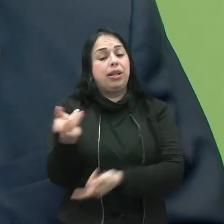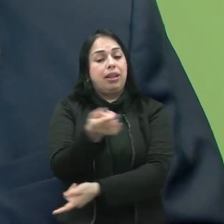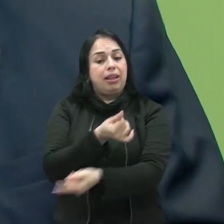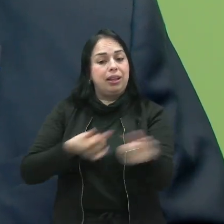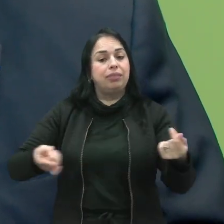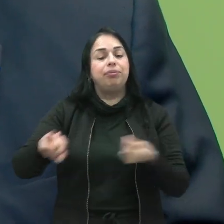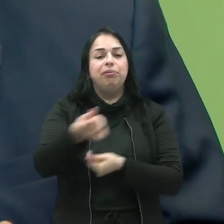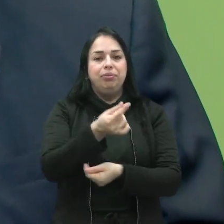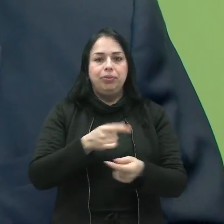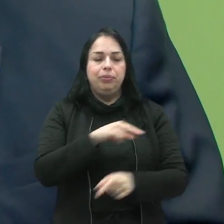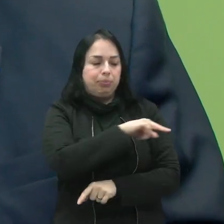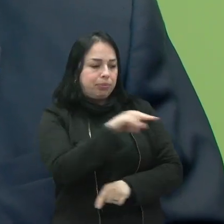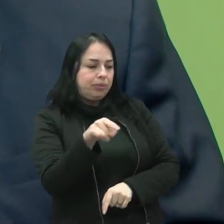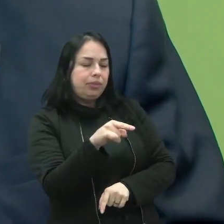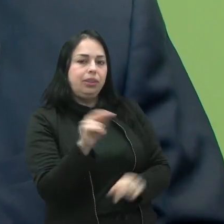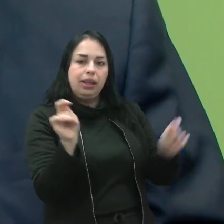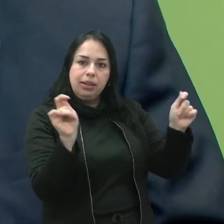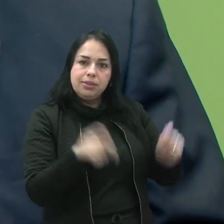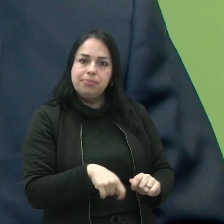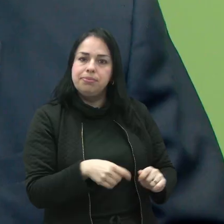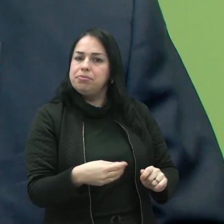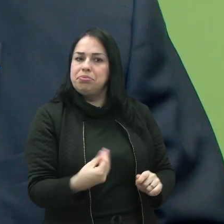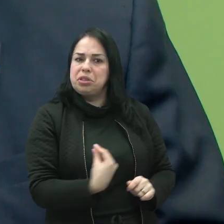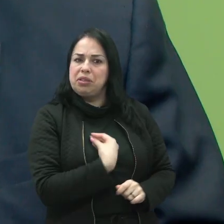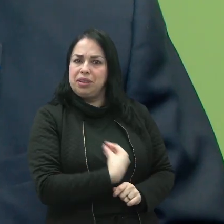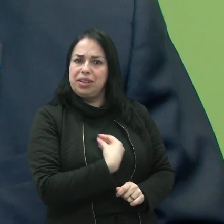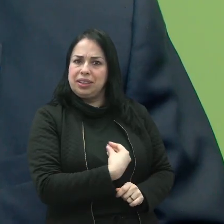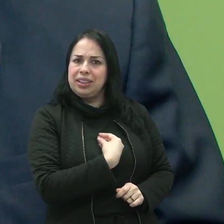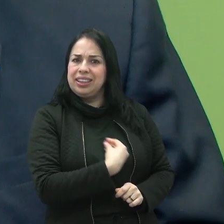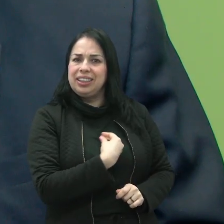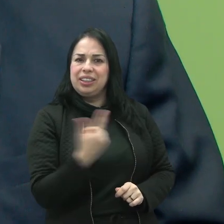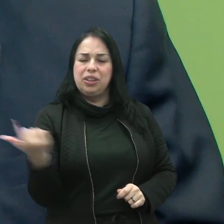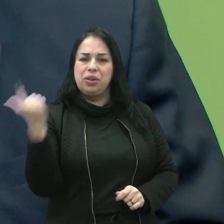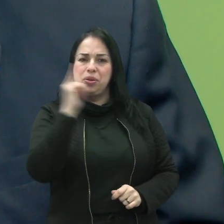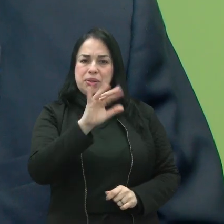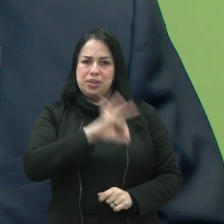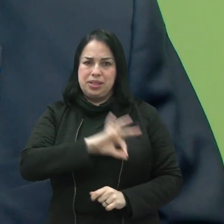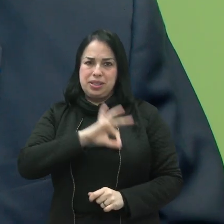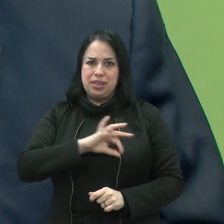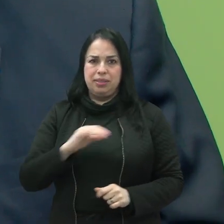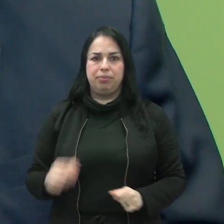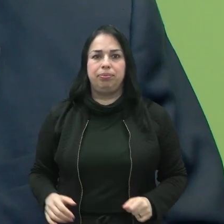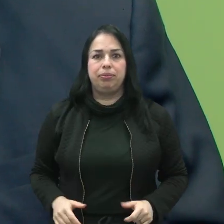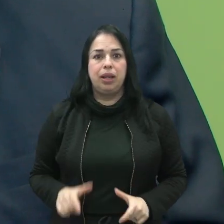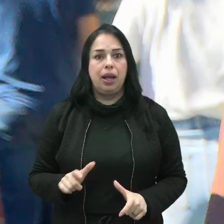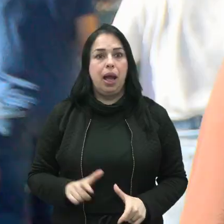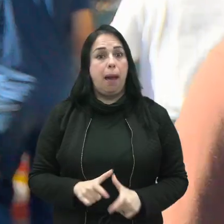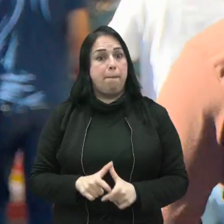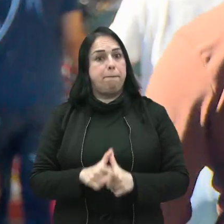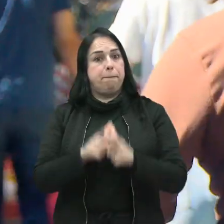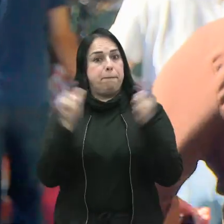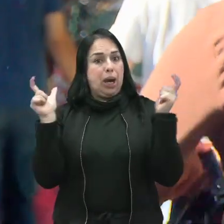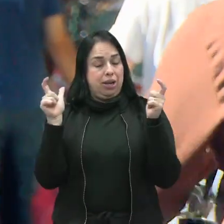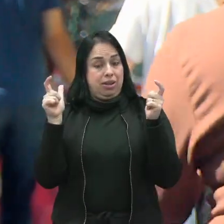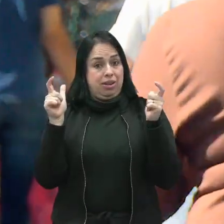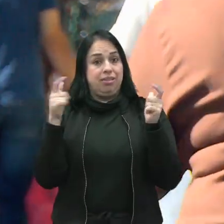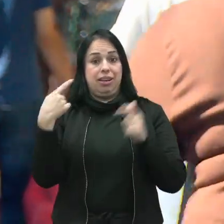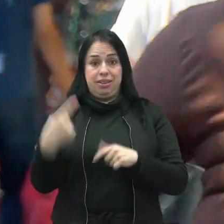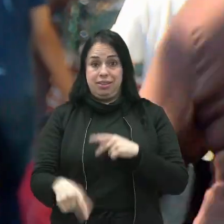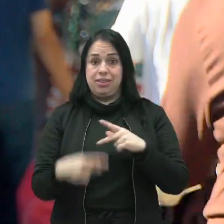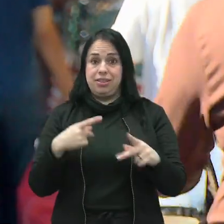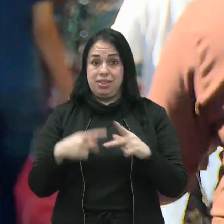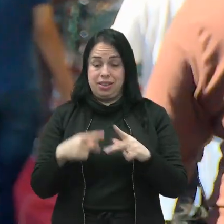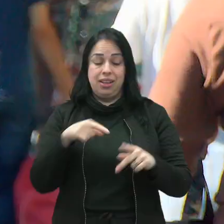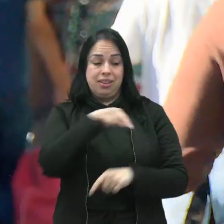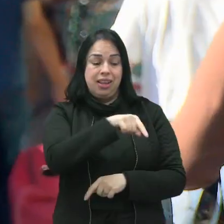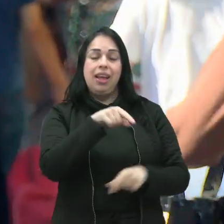economia local, e essas pessoas podem viver e ter o seu sustento da sua própria terra. A maioria dos produtores em